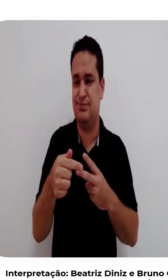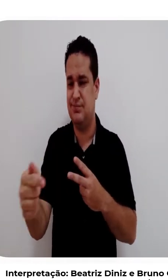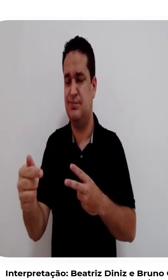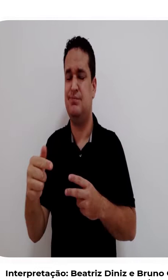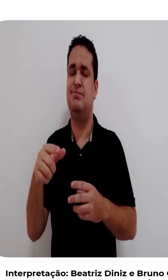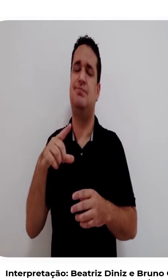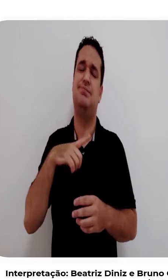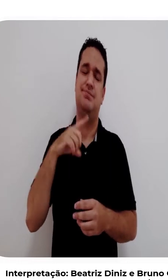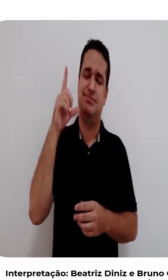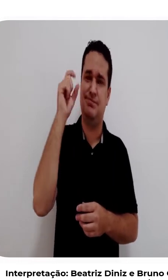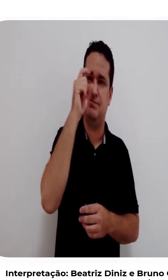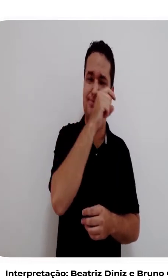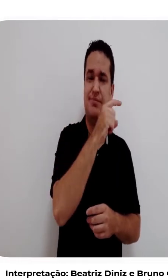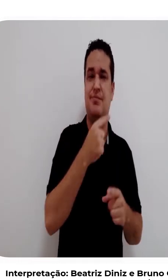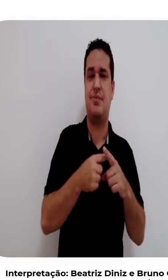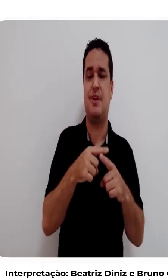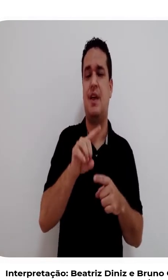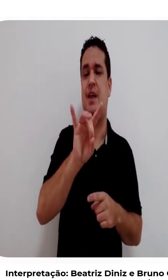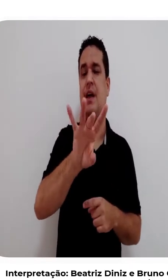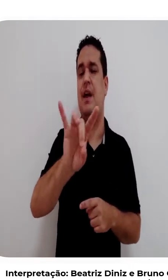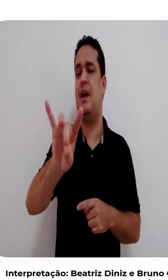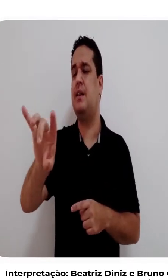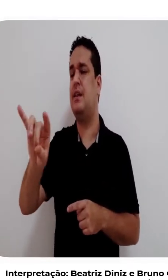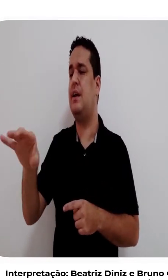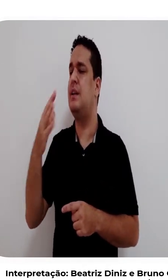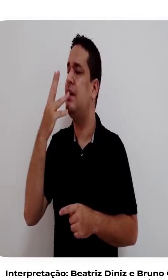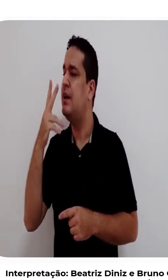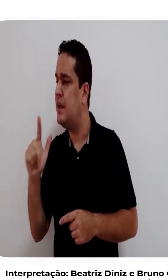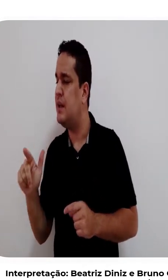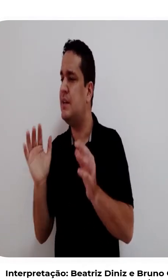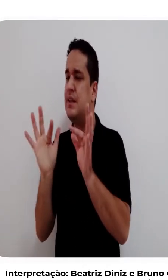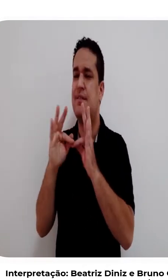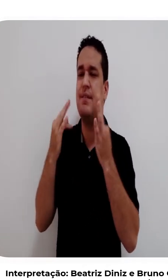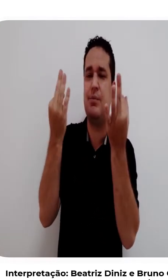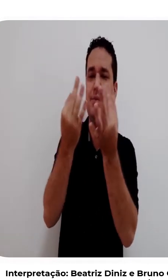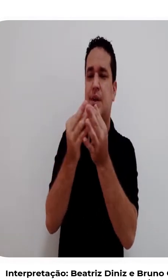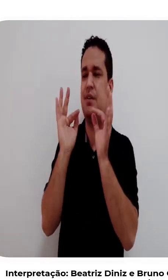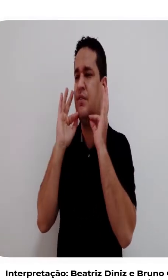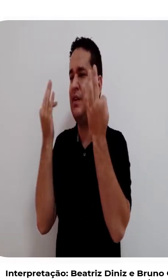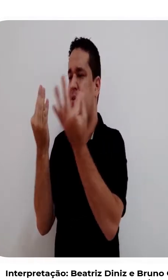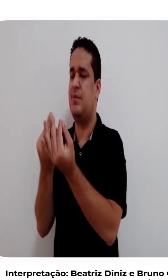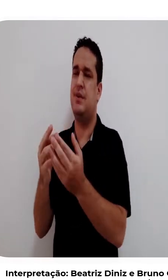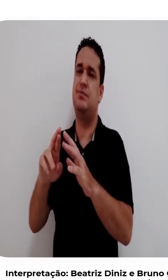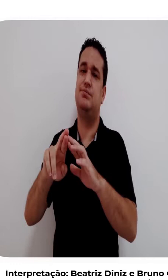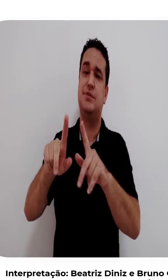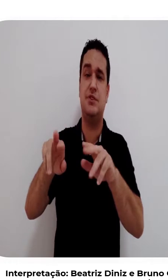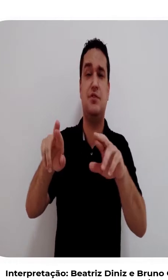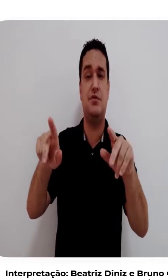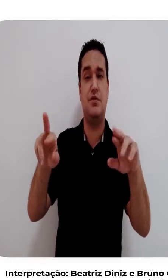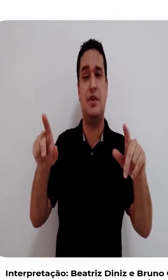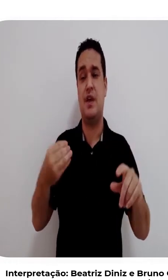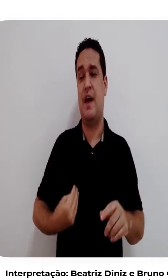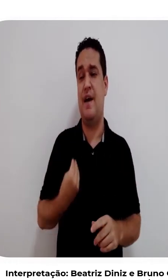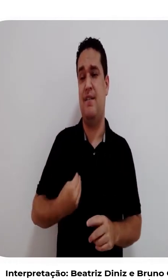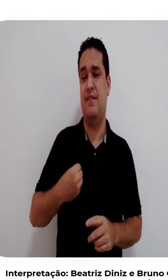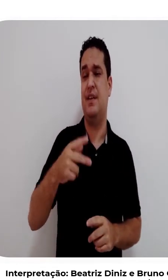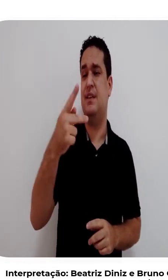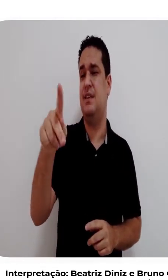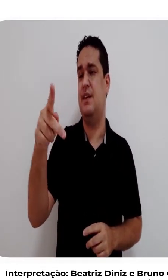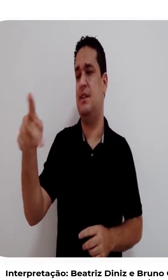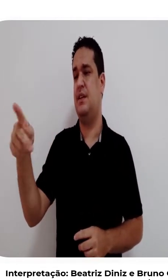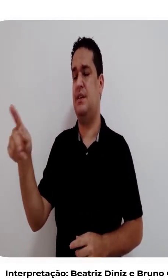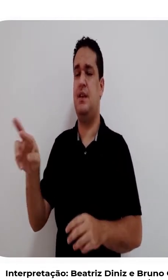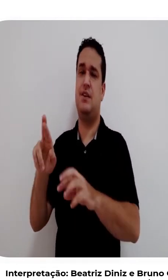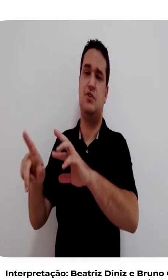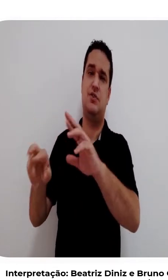que variam aí de acordo com cada criança, com cada família e com cada contexto, né, da casa e da rotina que